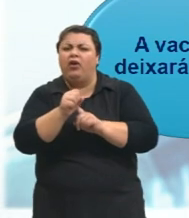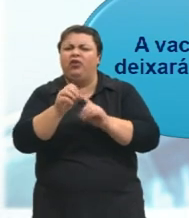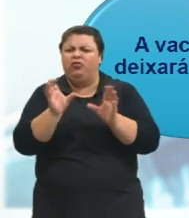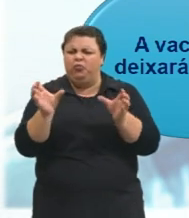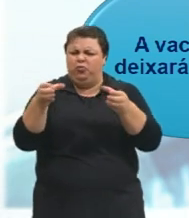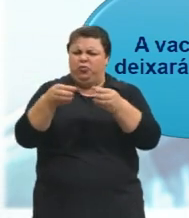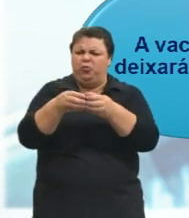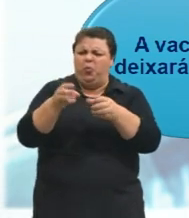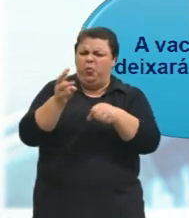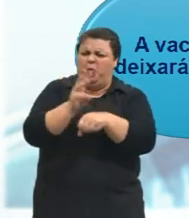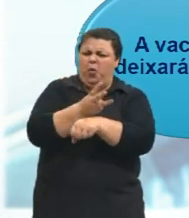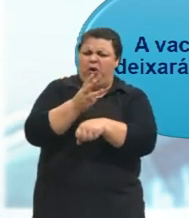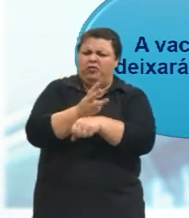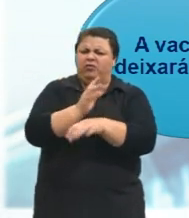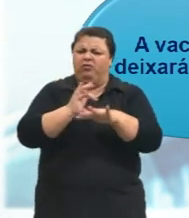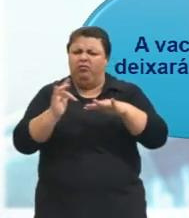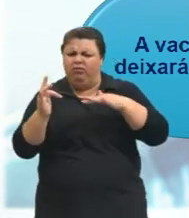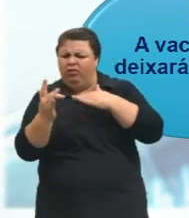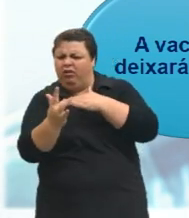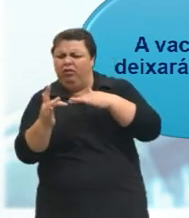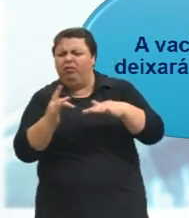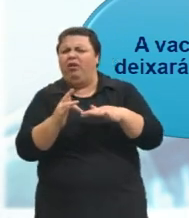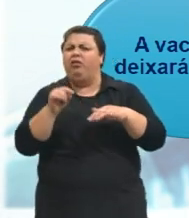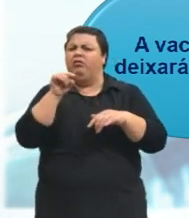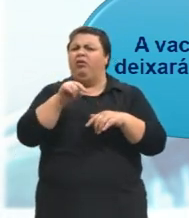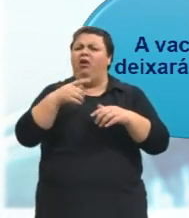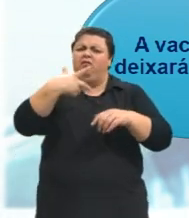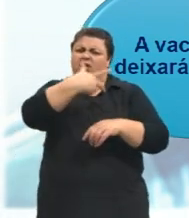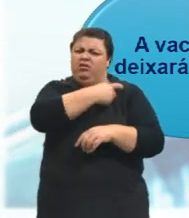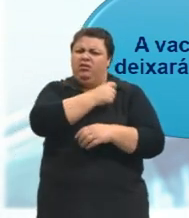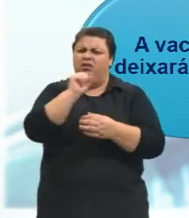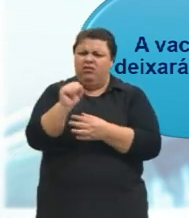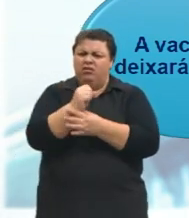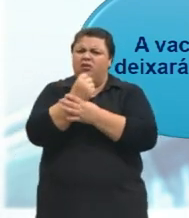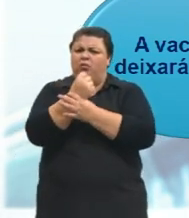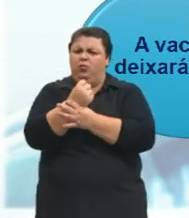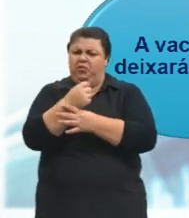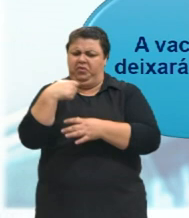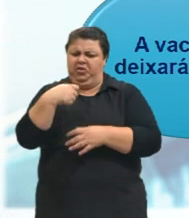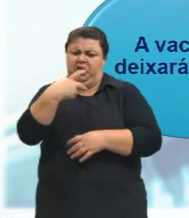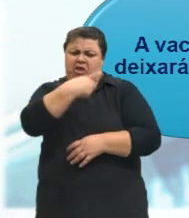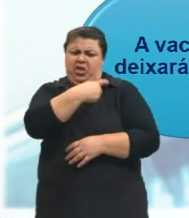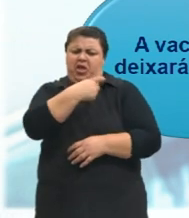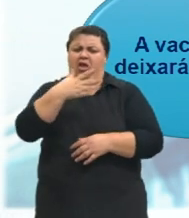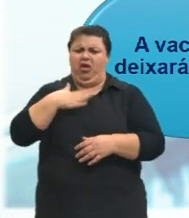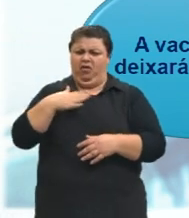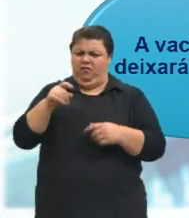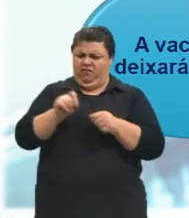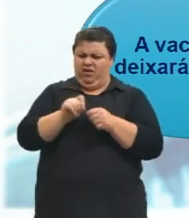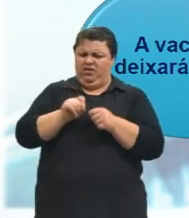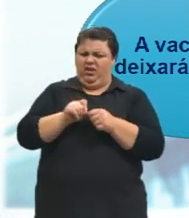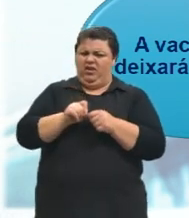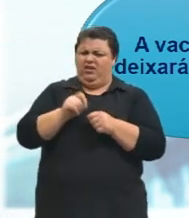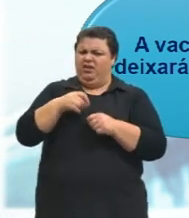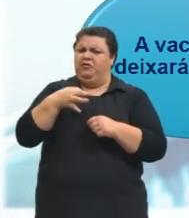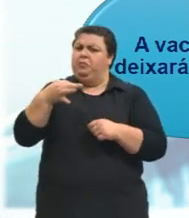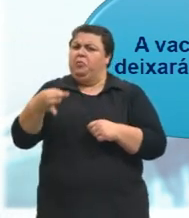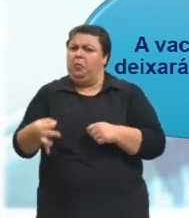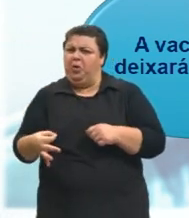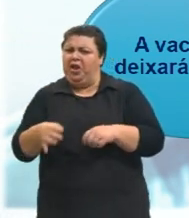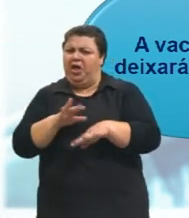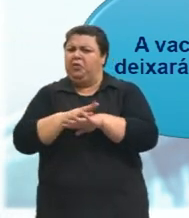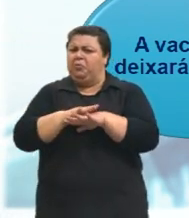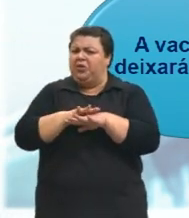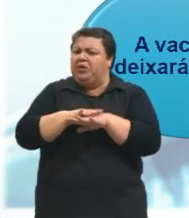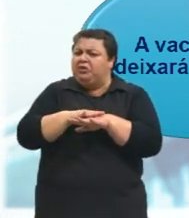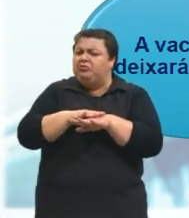redes sociais. Então, será que as vacinas são seguras? Será que eu devo me vacinar? Será que não vai piorar a situação? Será